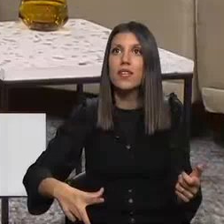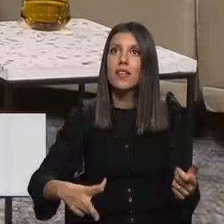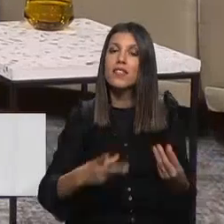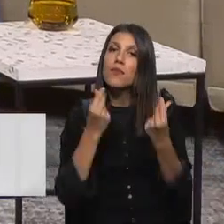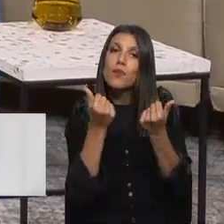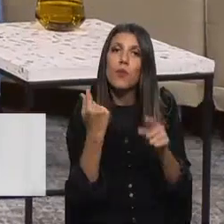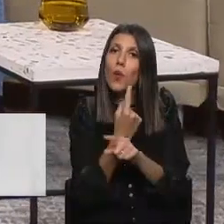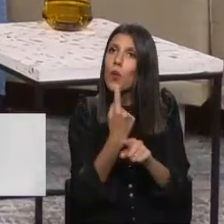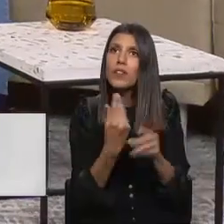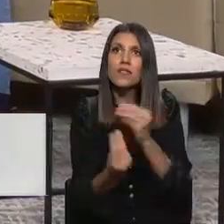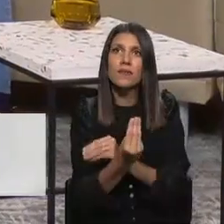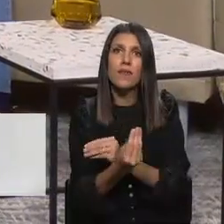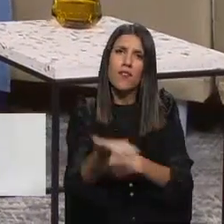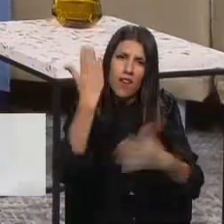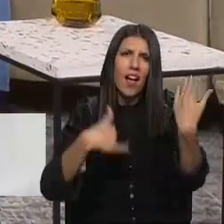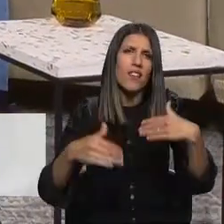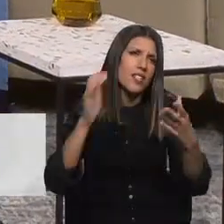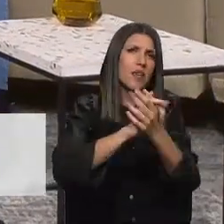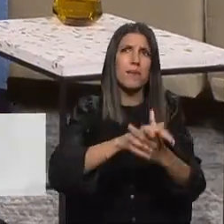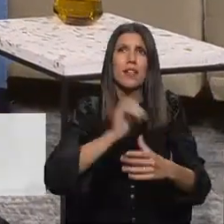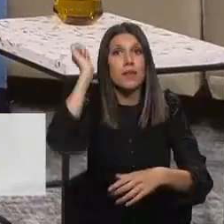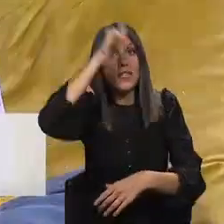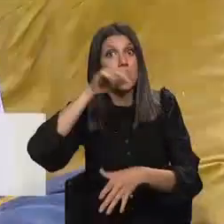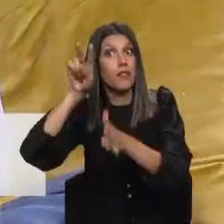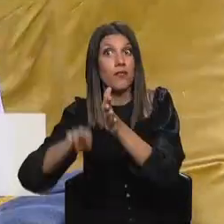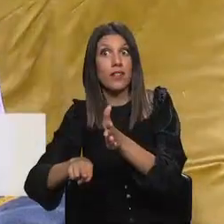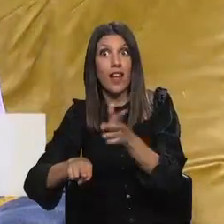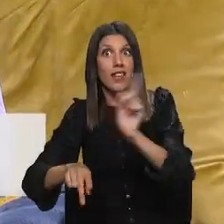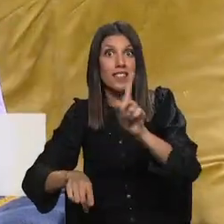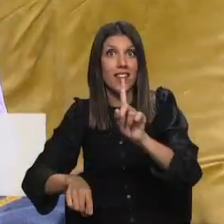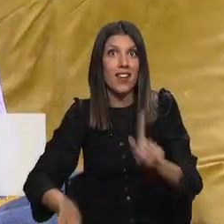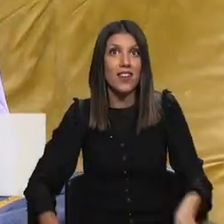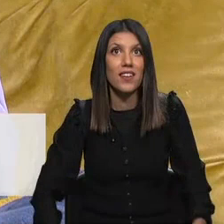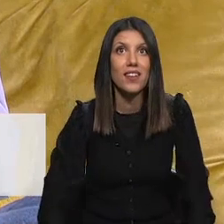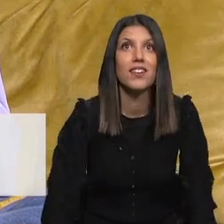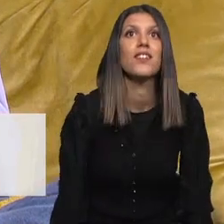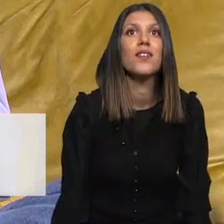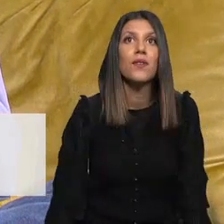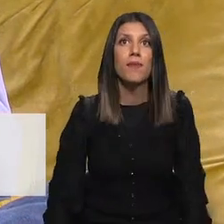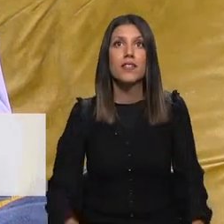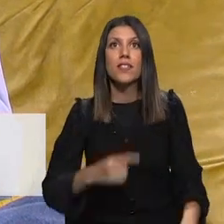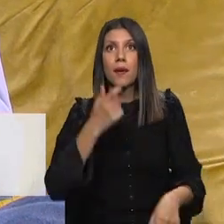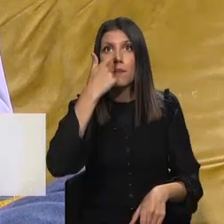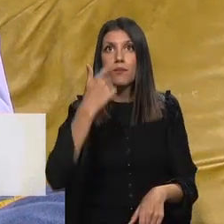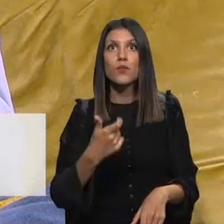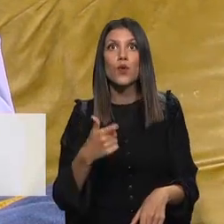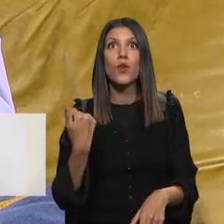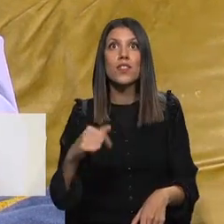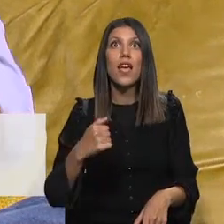coisas aconteçam. Venham mais casamentos, batizados, funerais não. Epá, pois estava a pensar nisso agora. Não, mas aparecem lá muitos que têm agência funerária e trazem